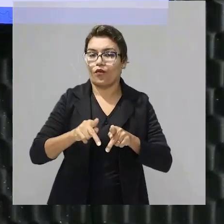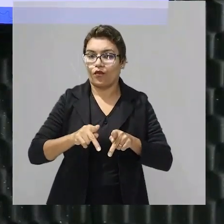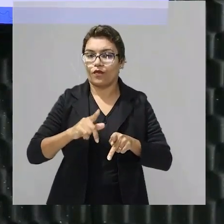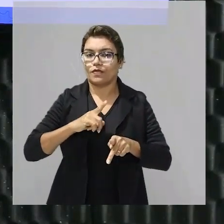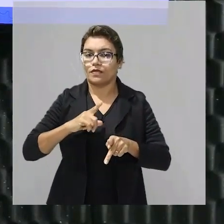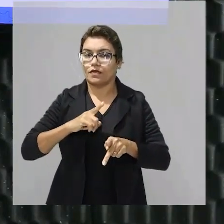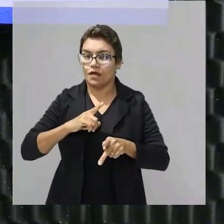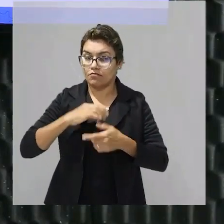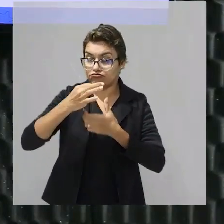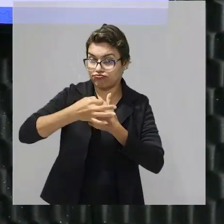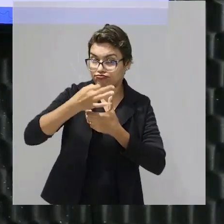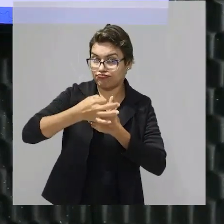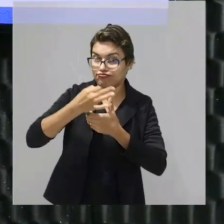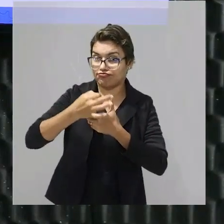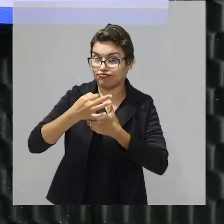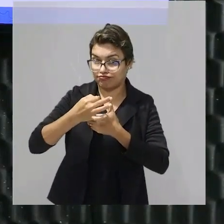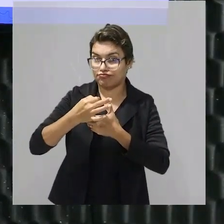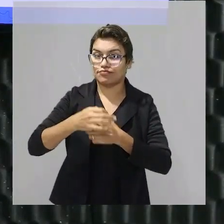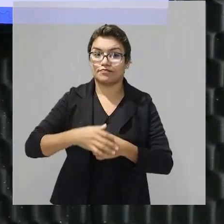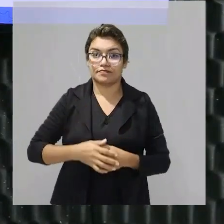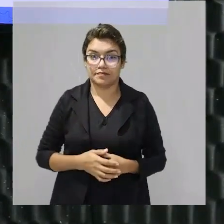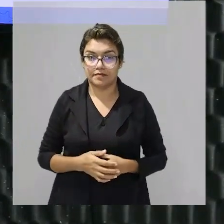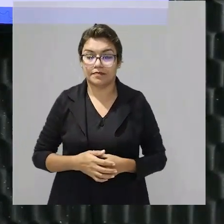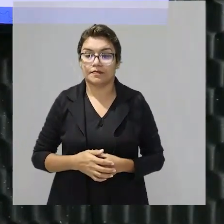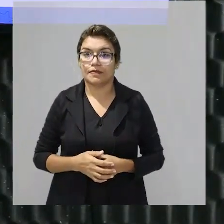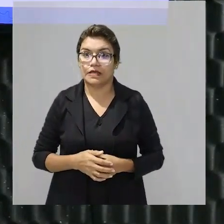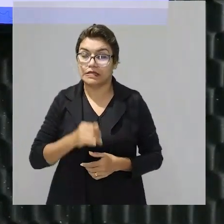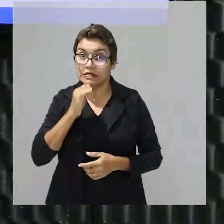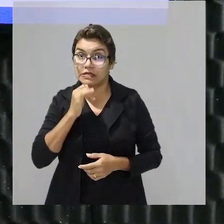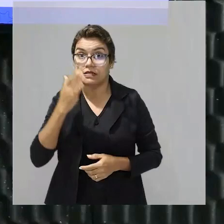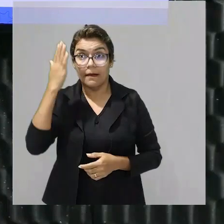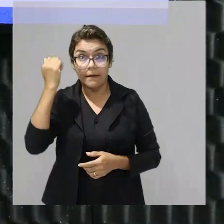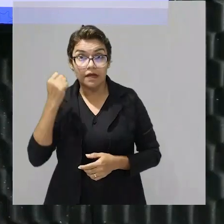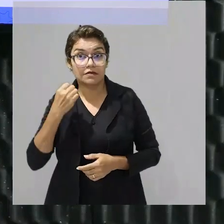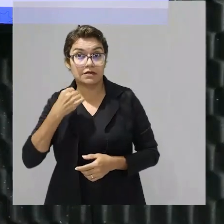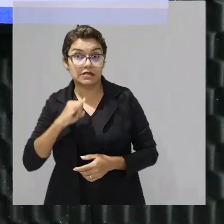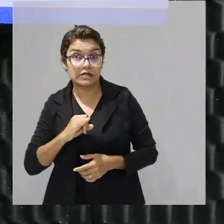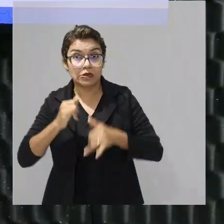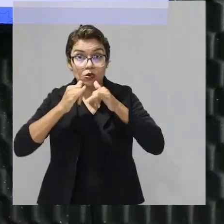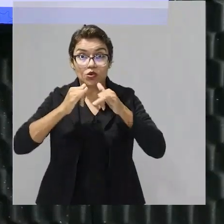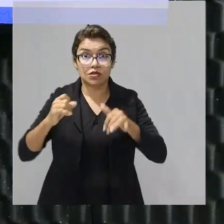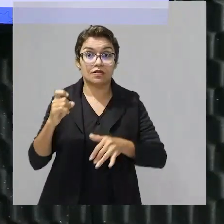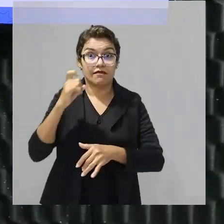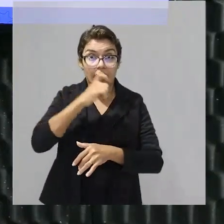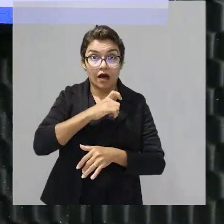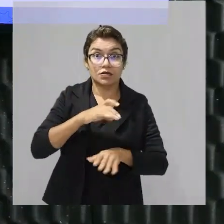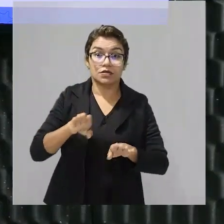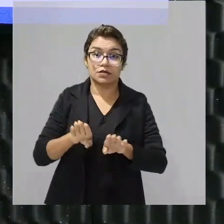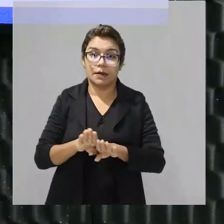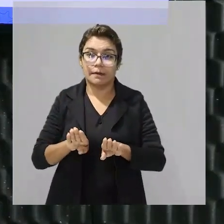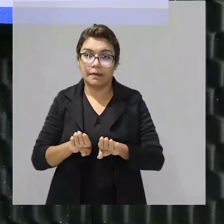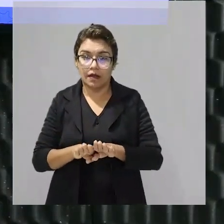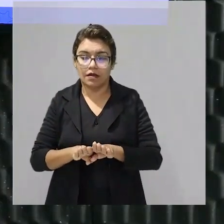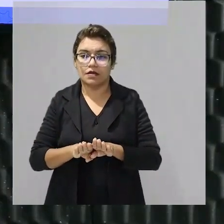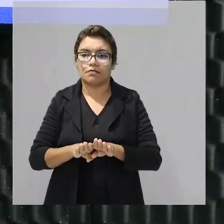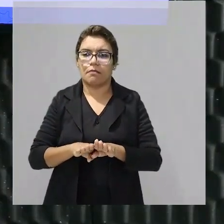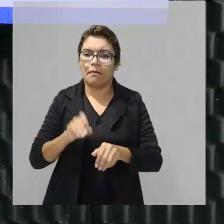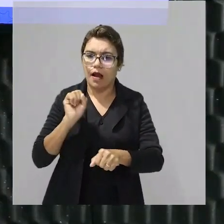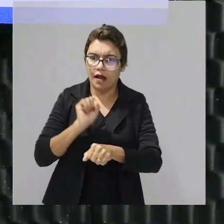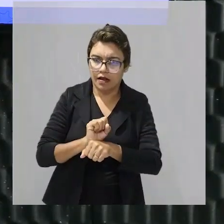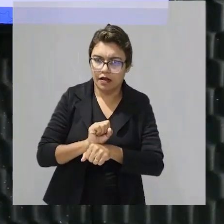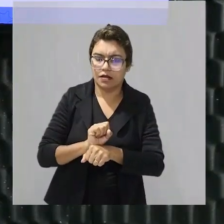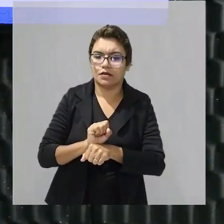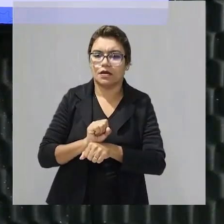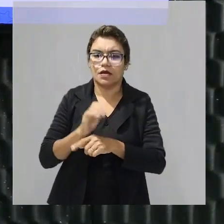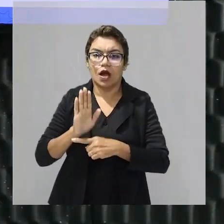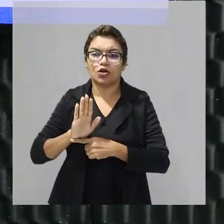promover essa ação? O Ministério da Educação, com o auxílio das escolas. Então, olha só, nessa proposta já